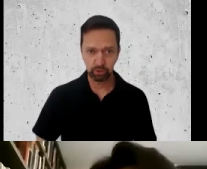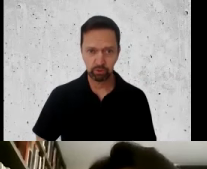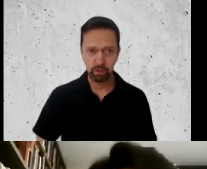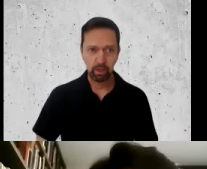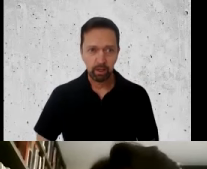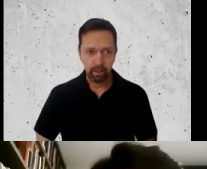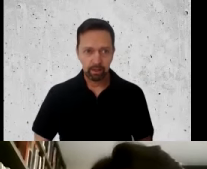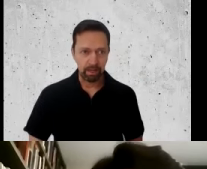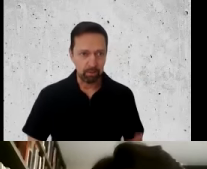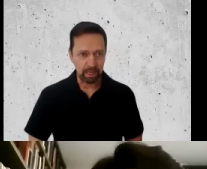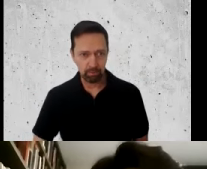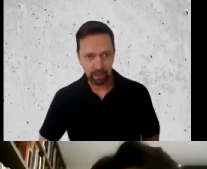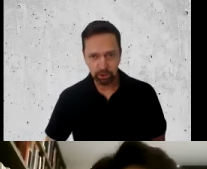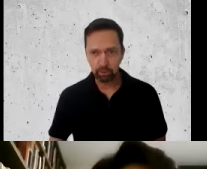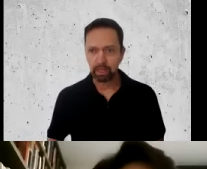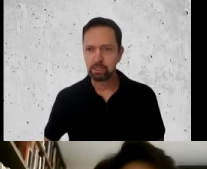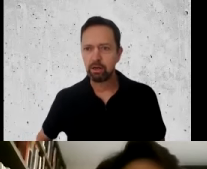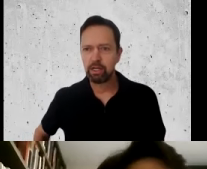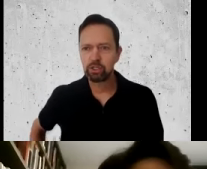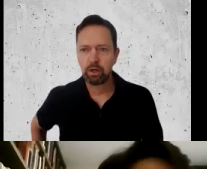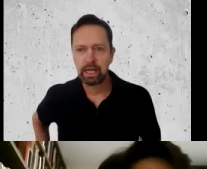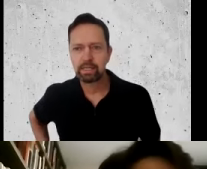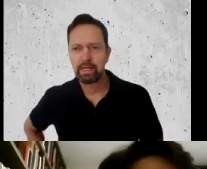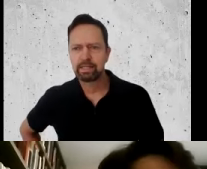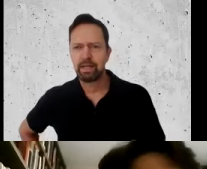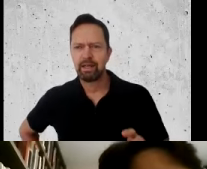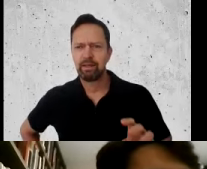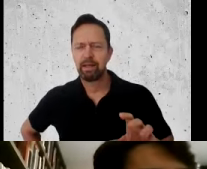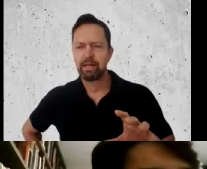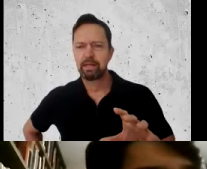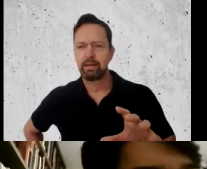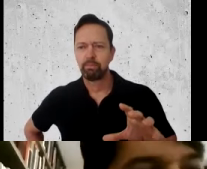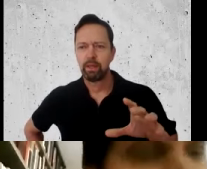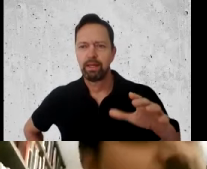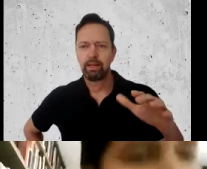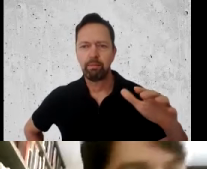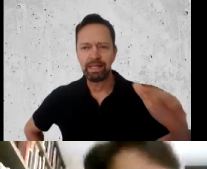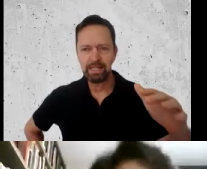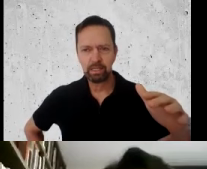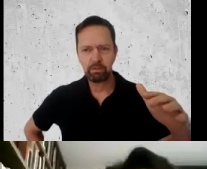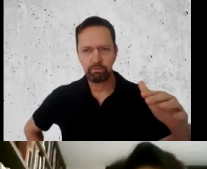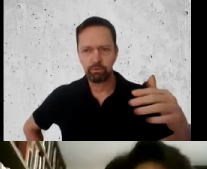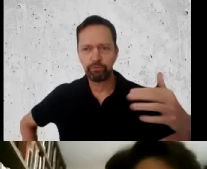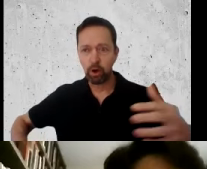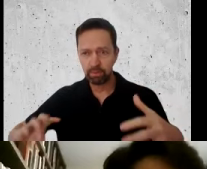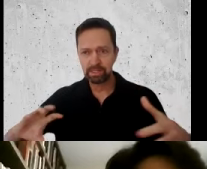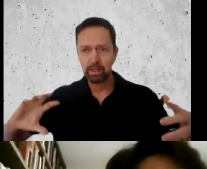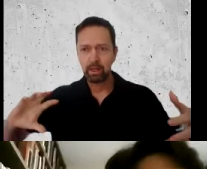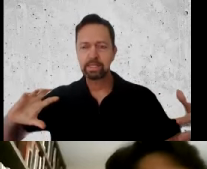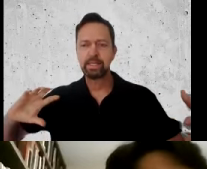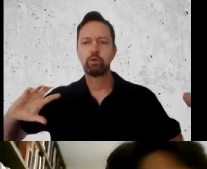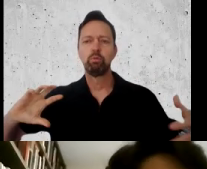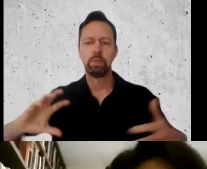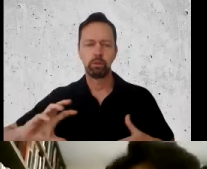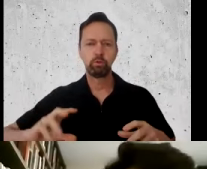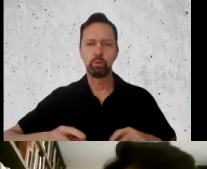vocês disso, também não me lembro de onde que eu peguei, mas olha só essa é uma lista de formas